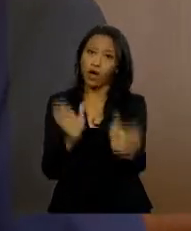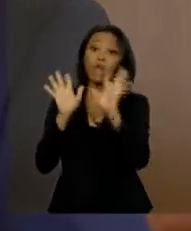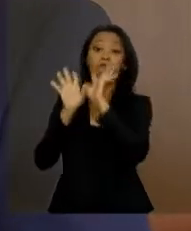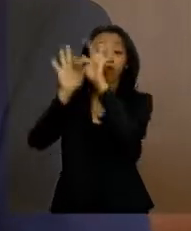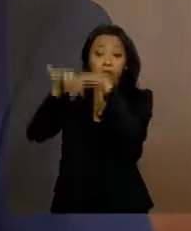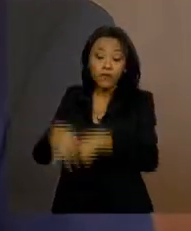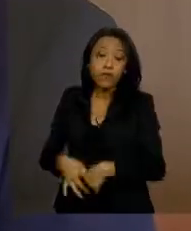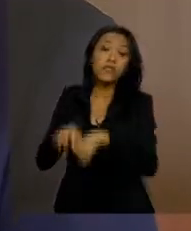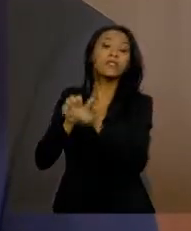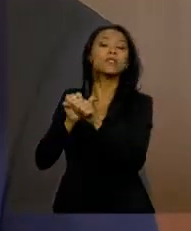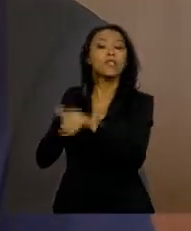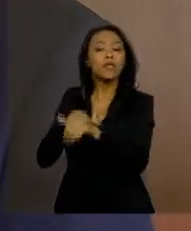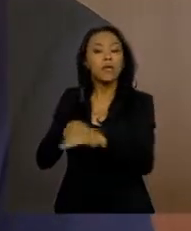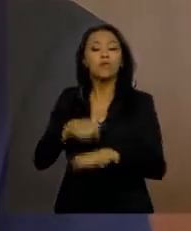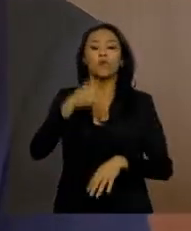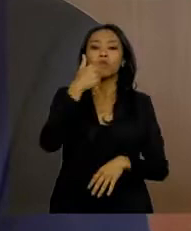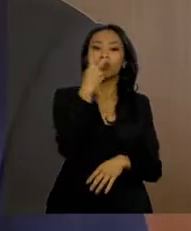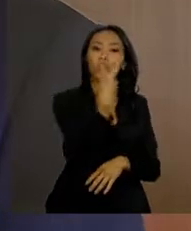com